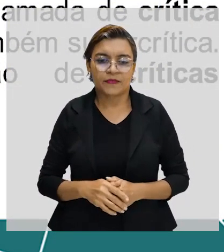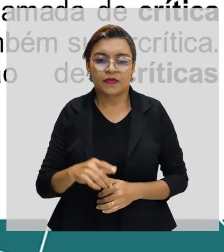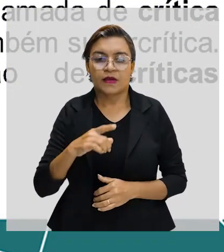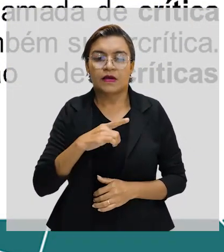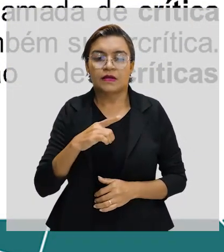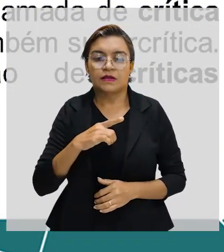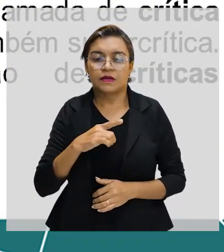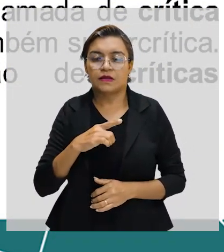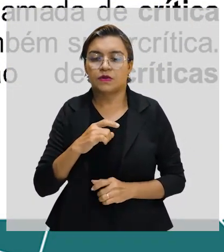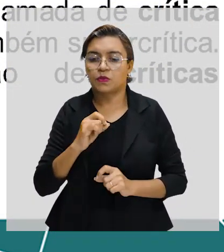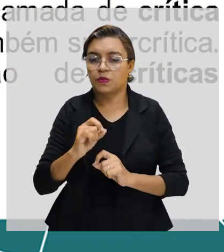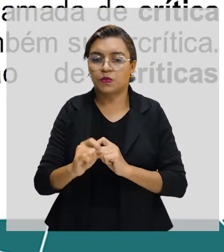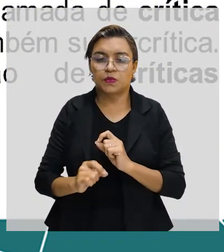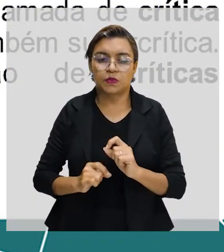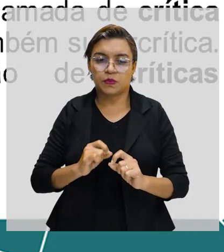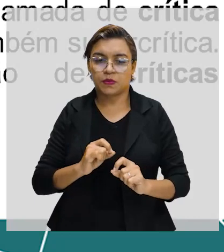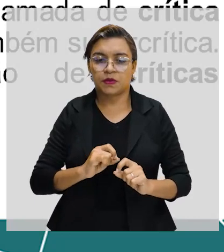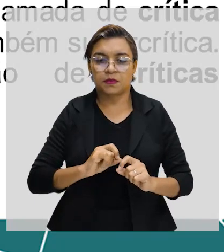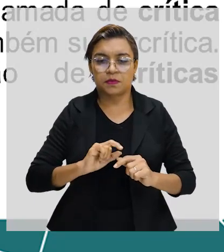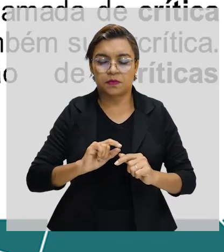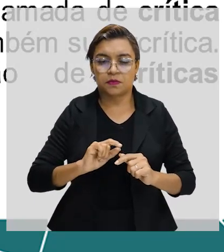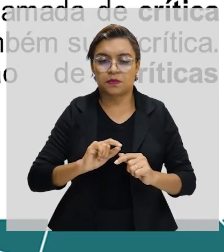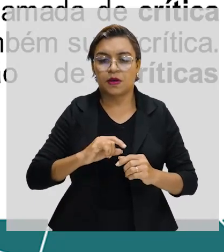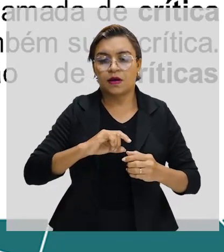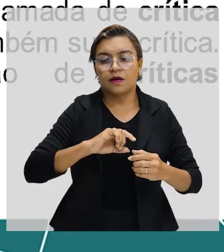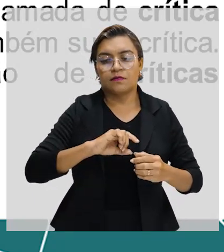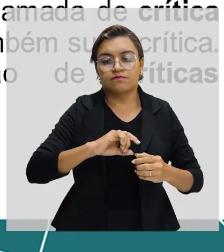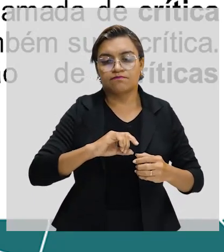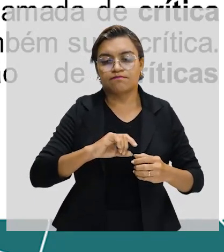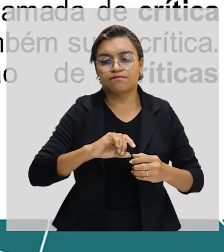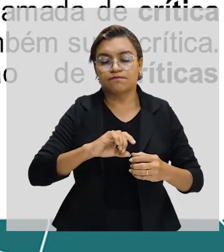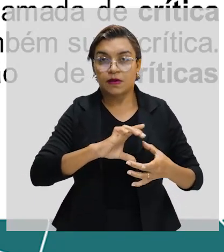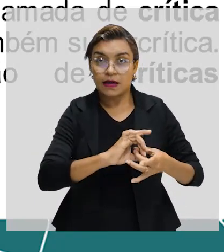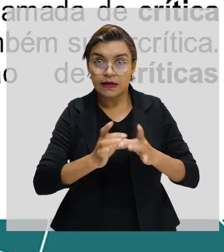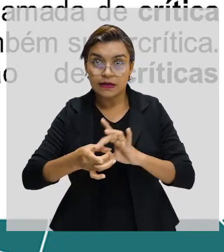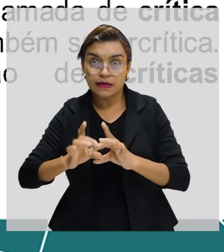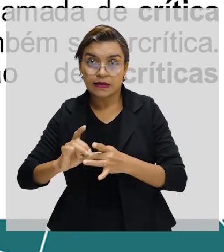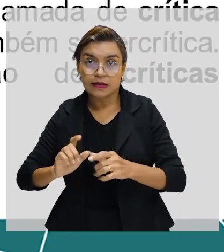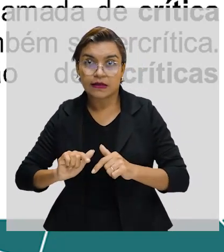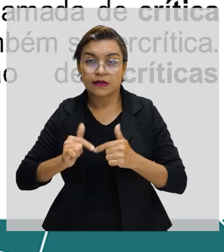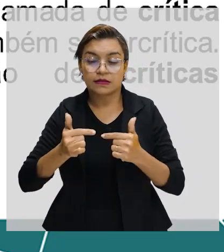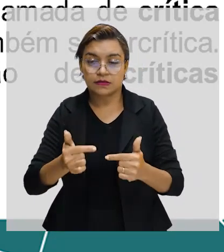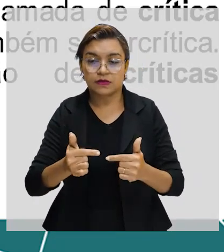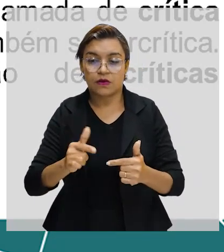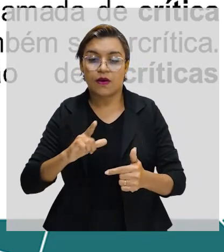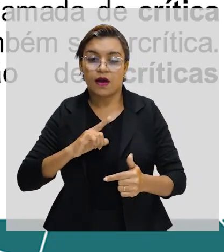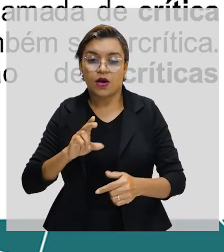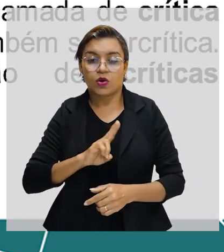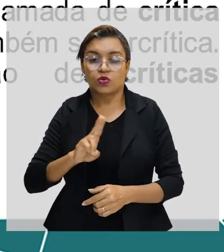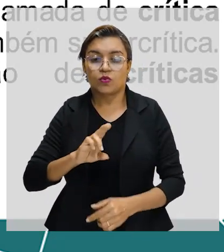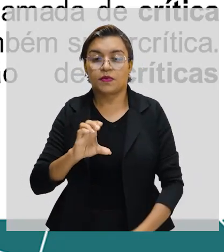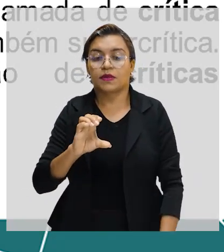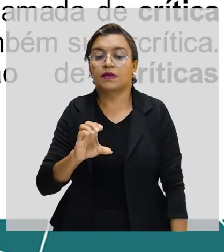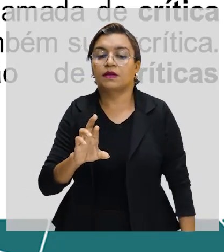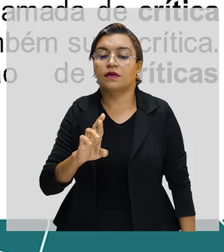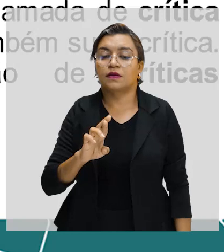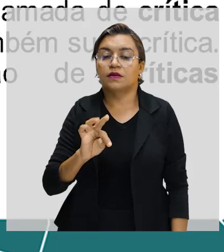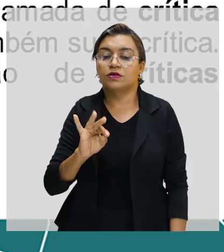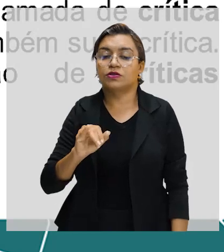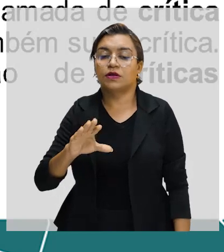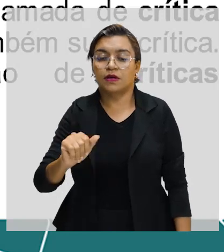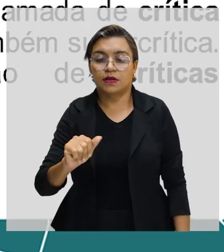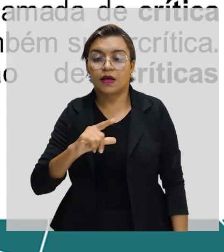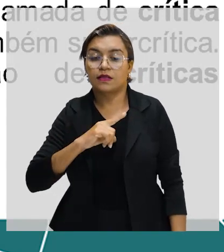configuração na qual uma reação em cadeia é alcançada, certo, no limite, é denominada de crítica. Então eu tenho